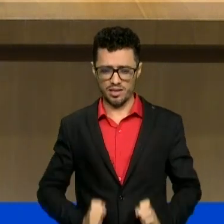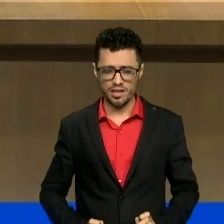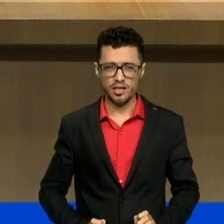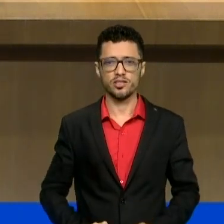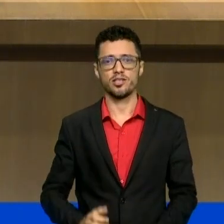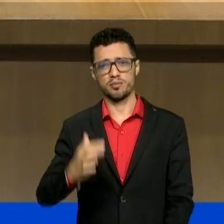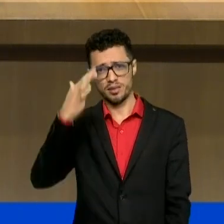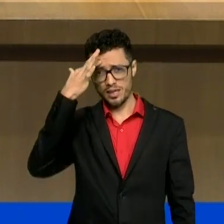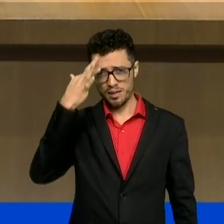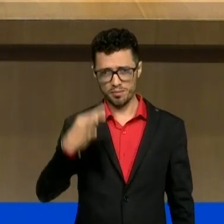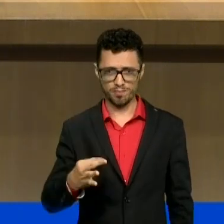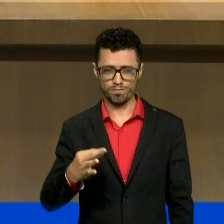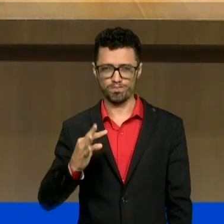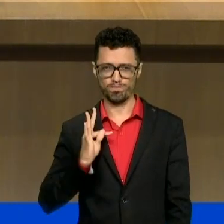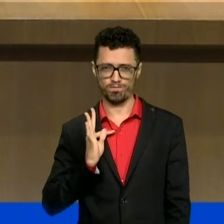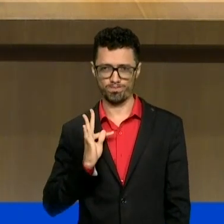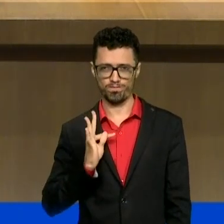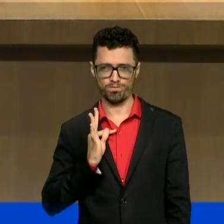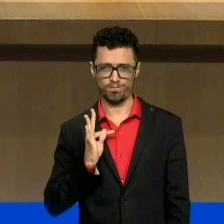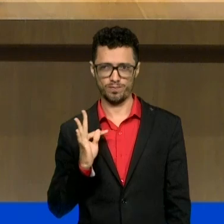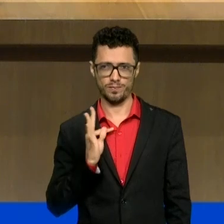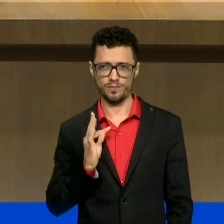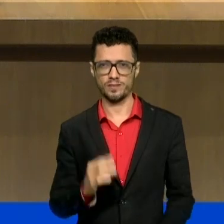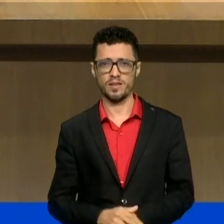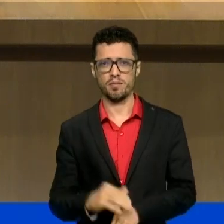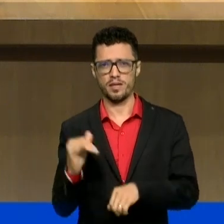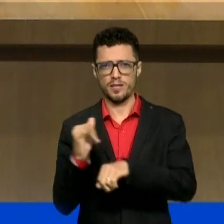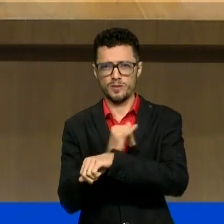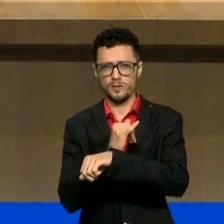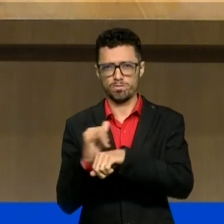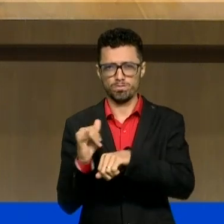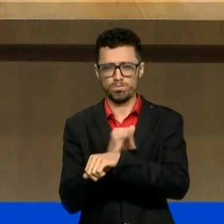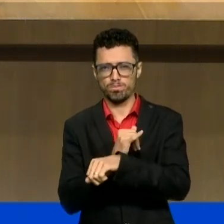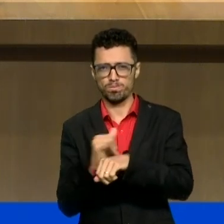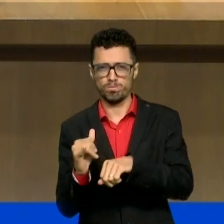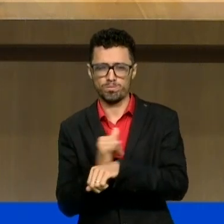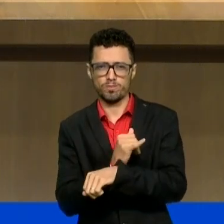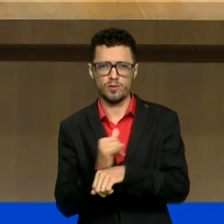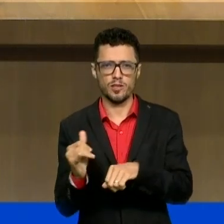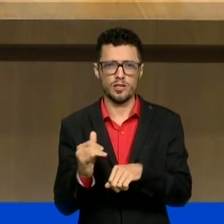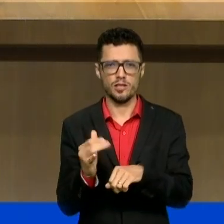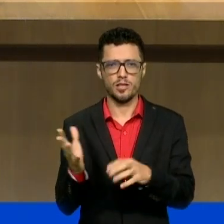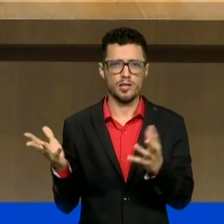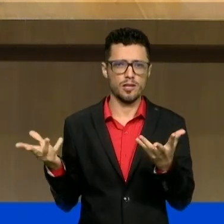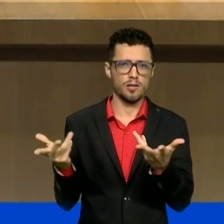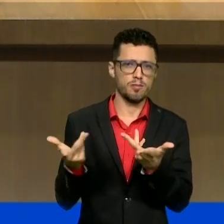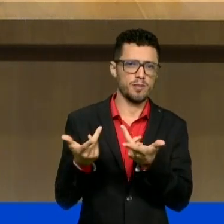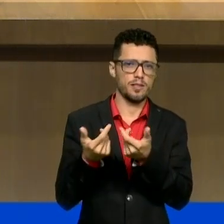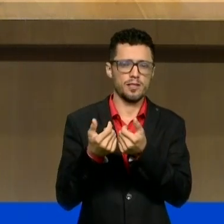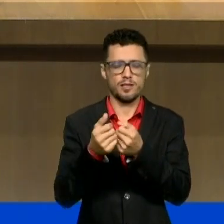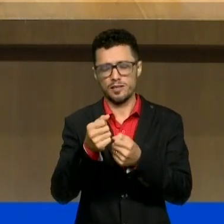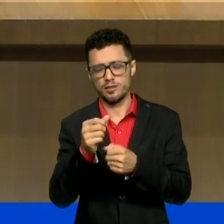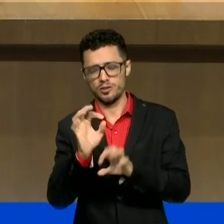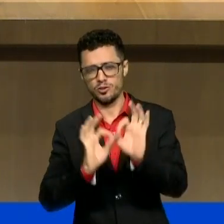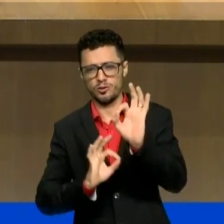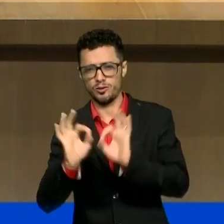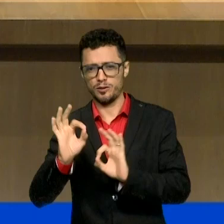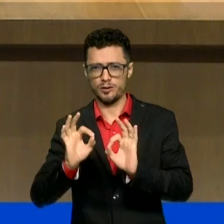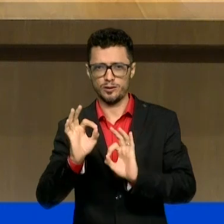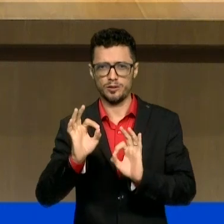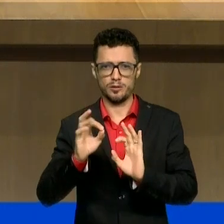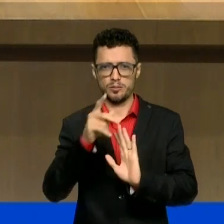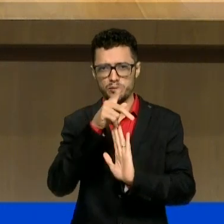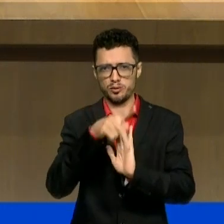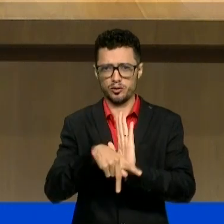técnica. Sua visão estratégica e sua habilidade em gerir projetos complexos